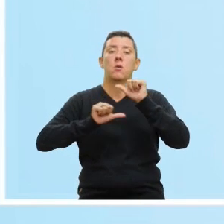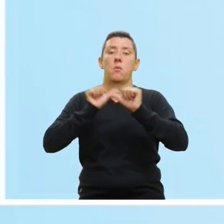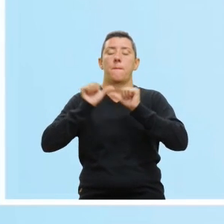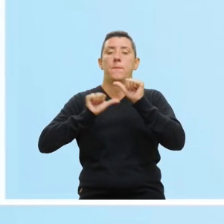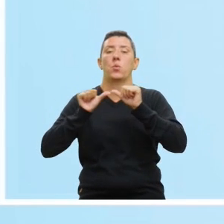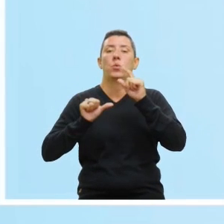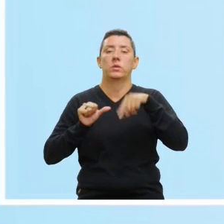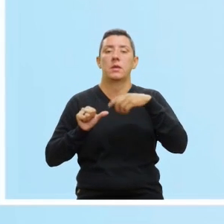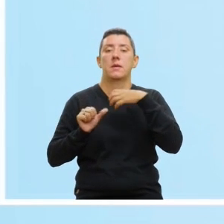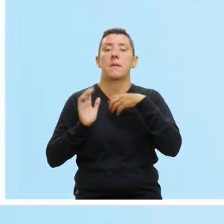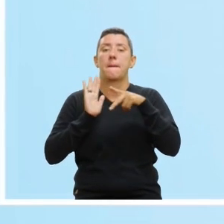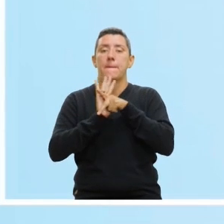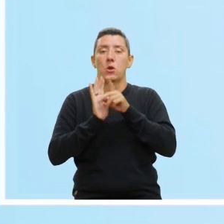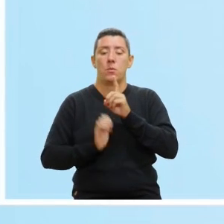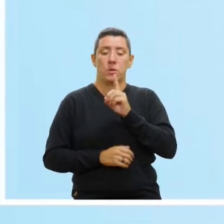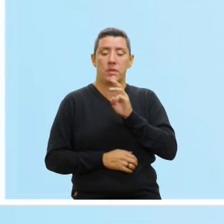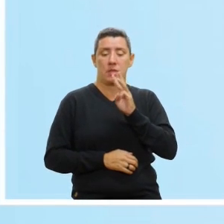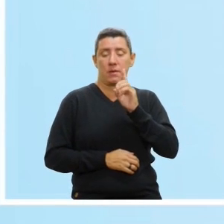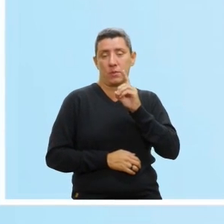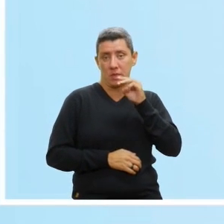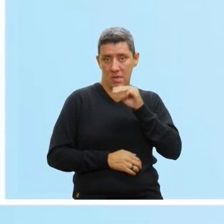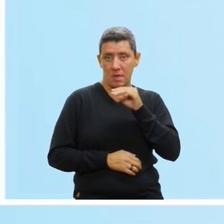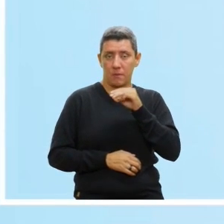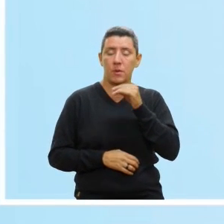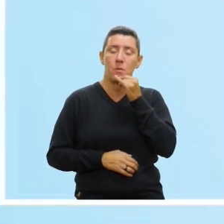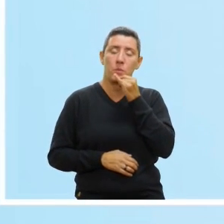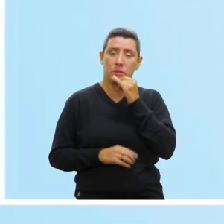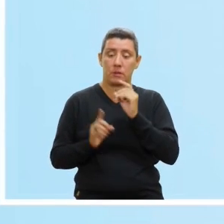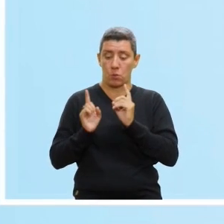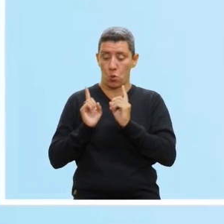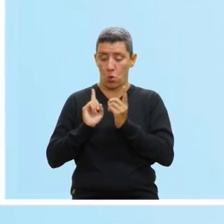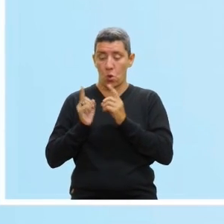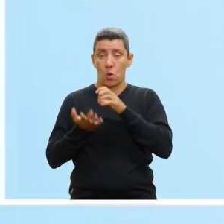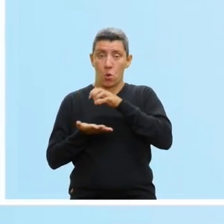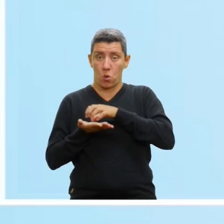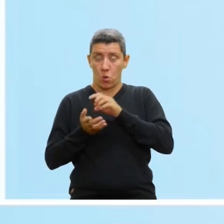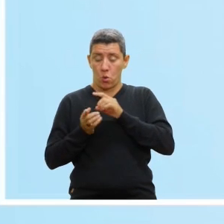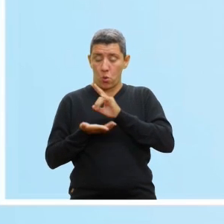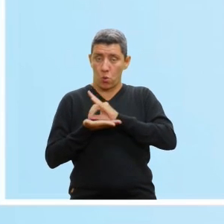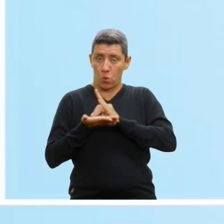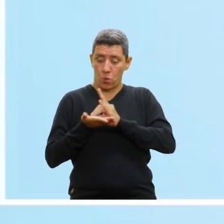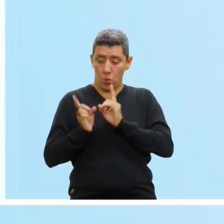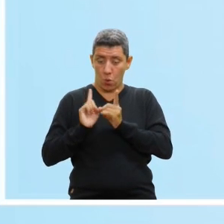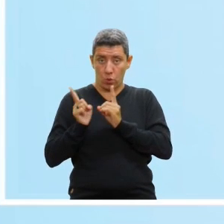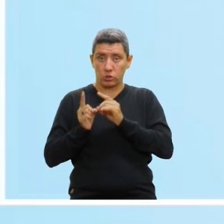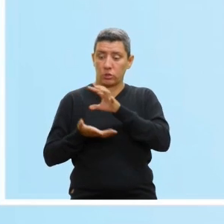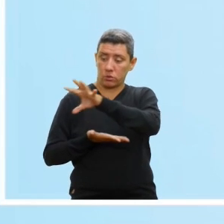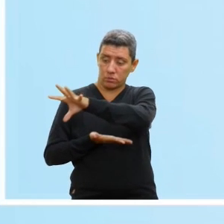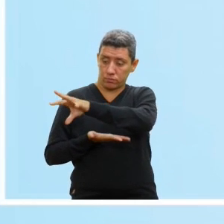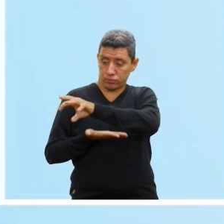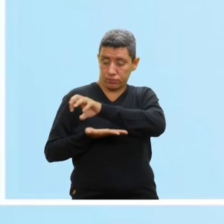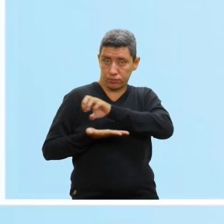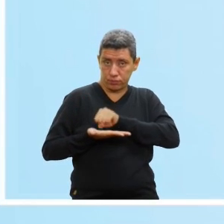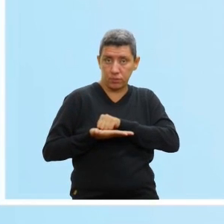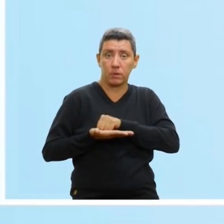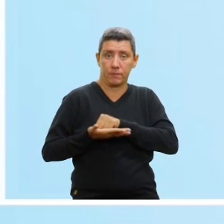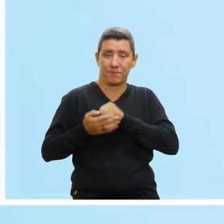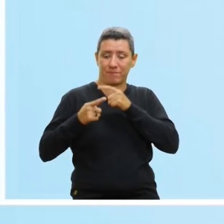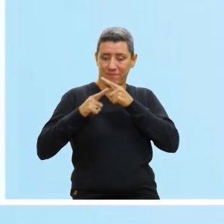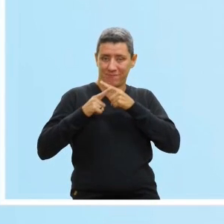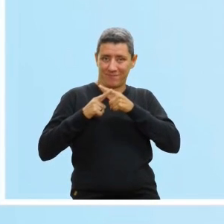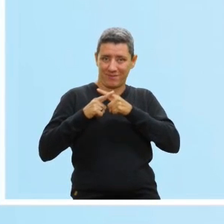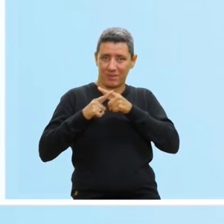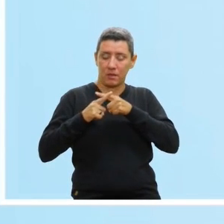grade do DWDM. Então aqui, por exemplo, o roteador ele vai interconectar no transponder, o transponder ele vai fazer